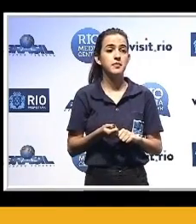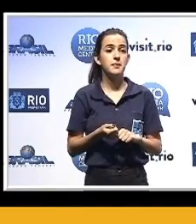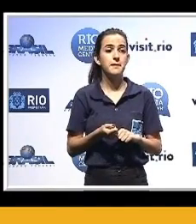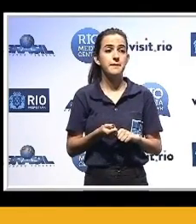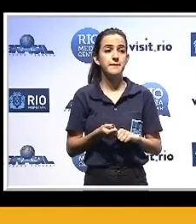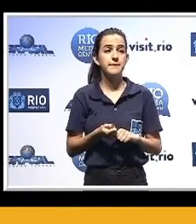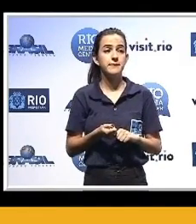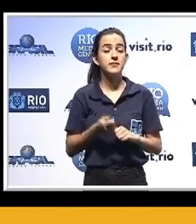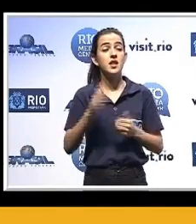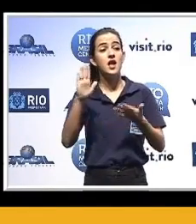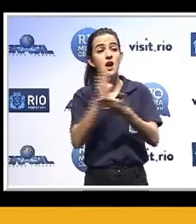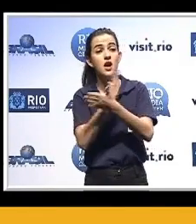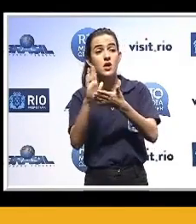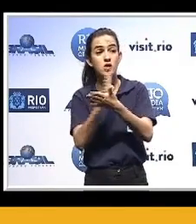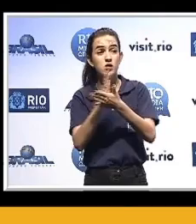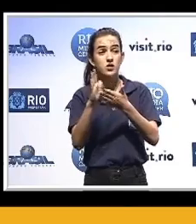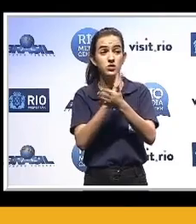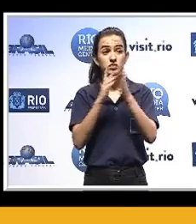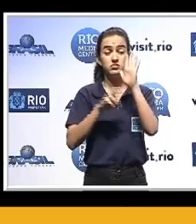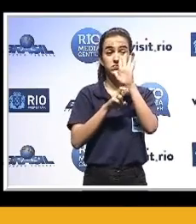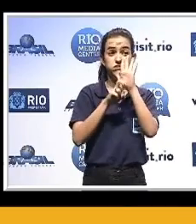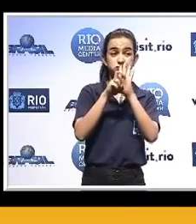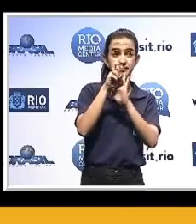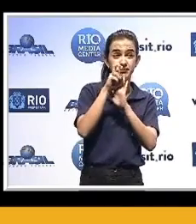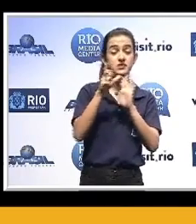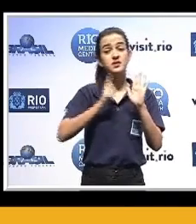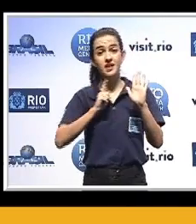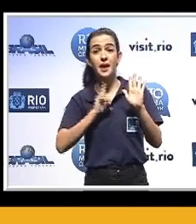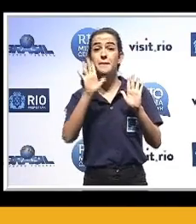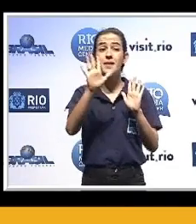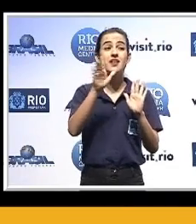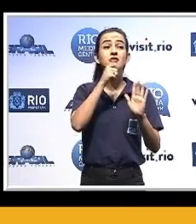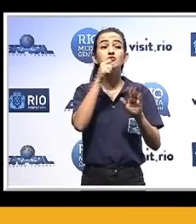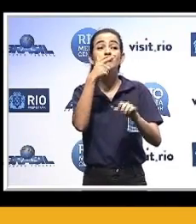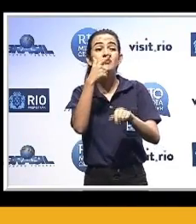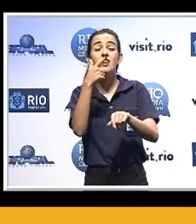chofés falaram que não há treinamento, não há.